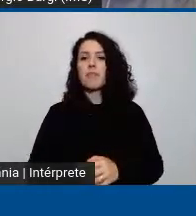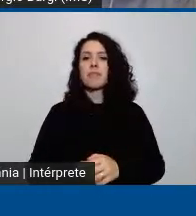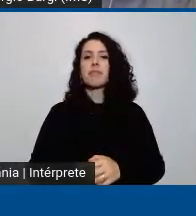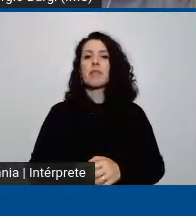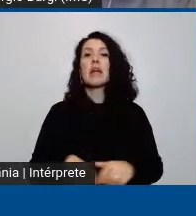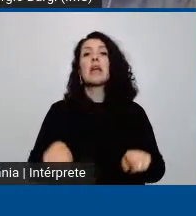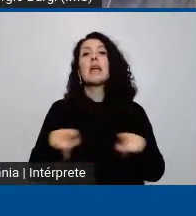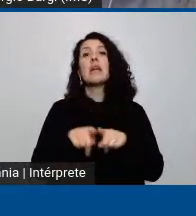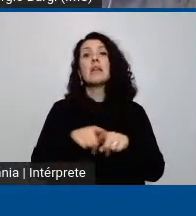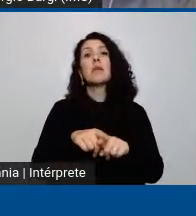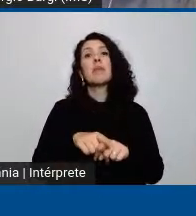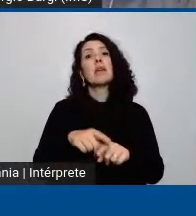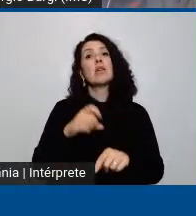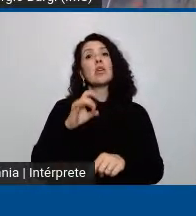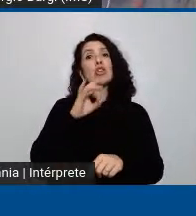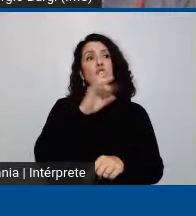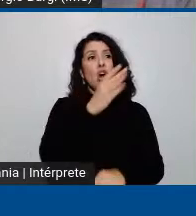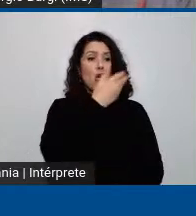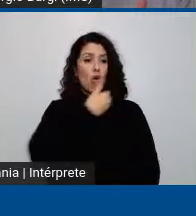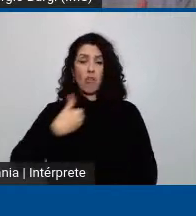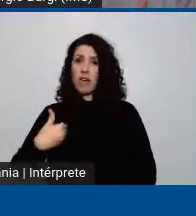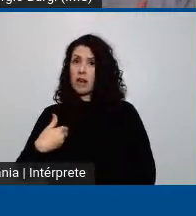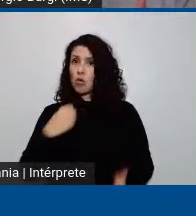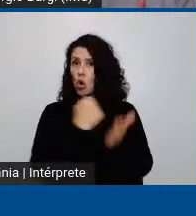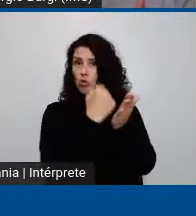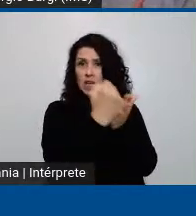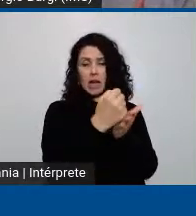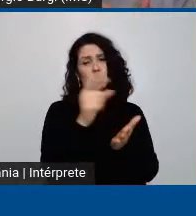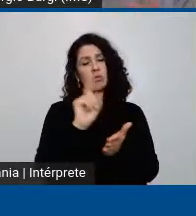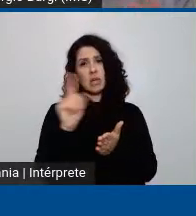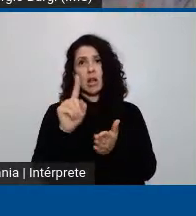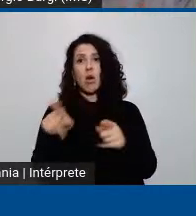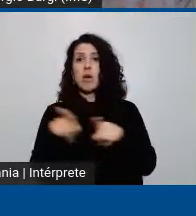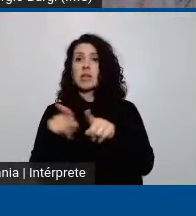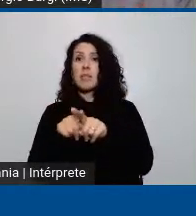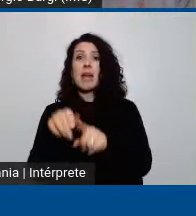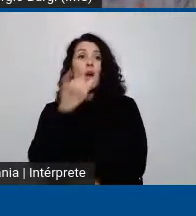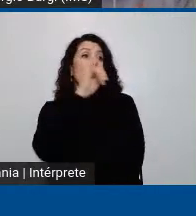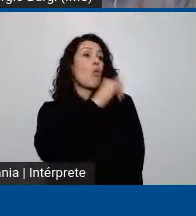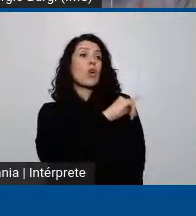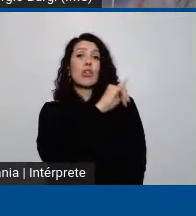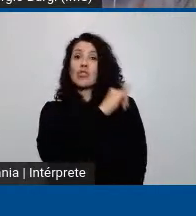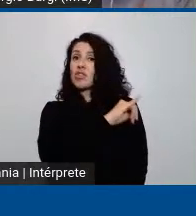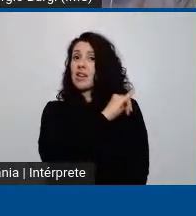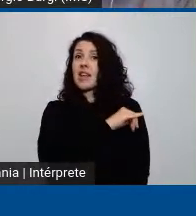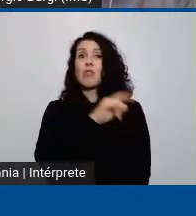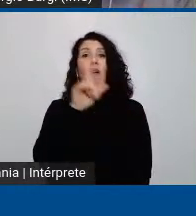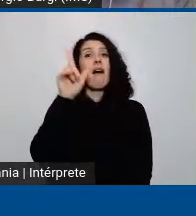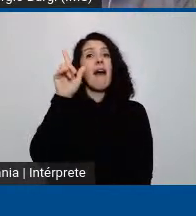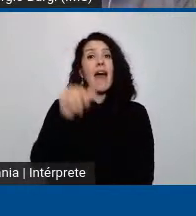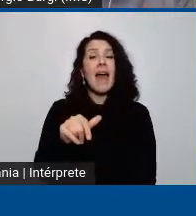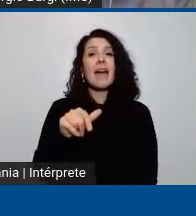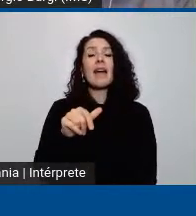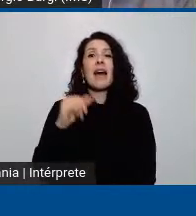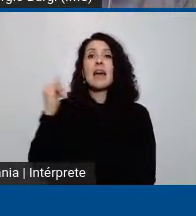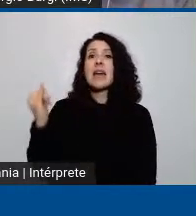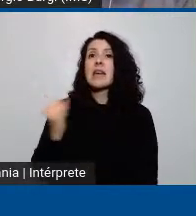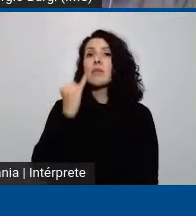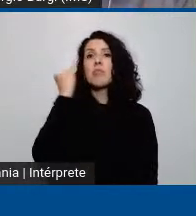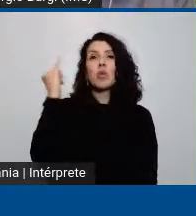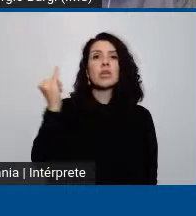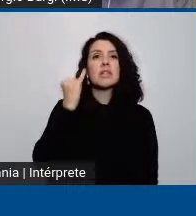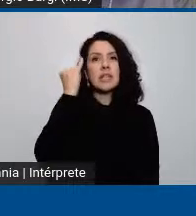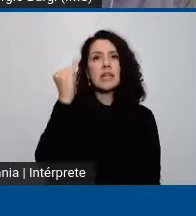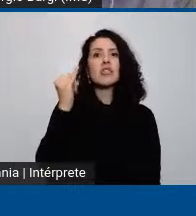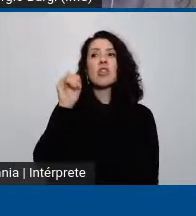Rio de Janeiro foi, de fato, um elemento fundamental no processo de trabalho, de